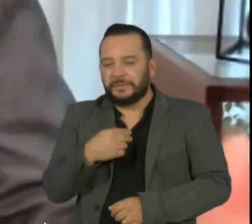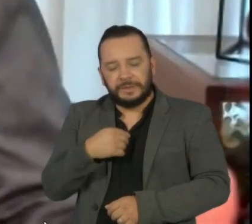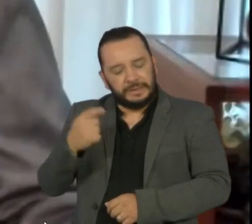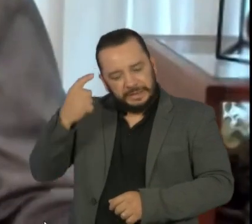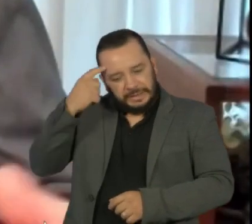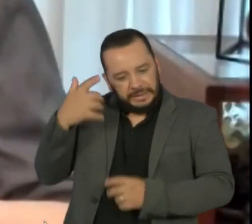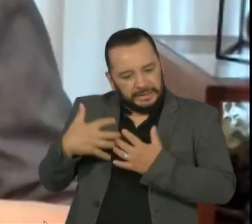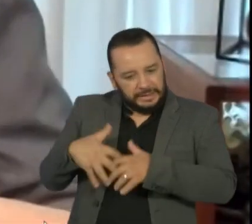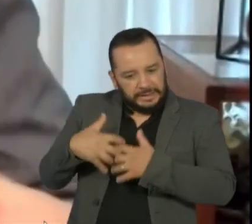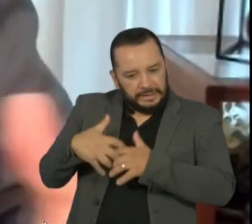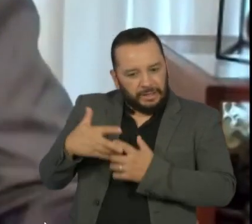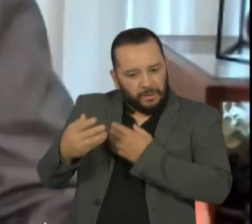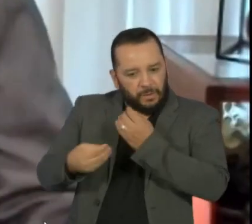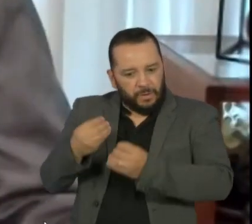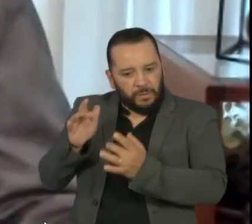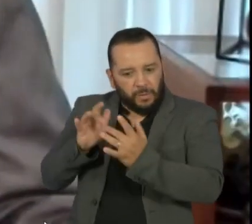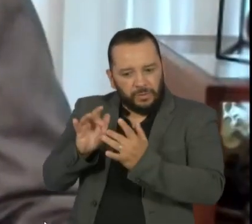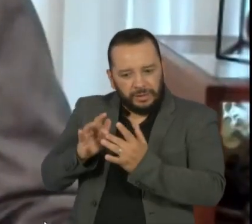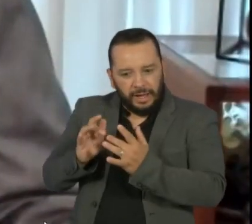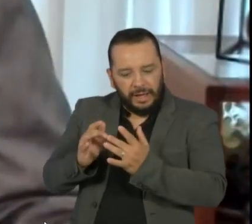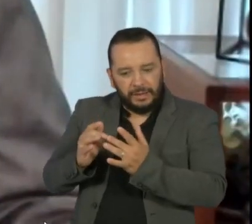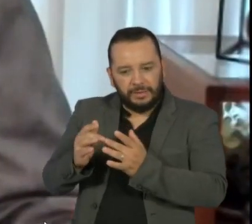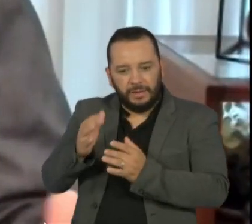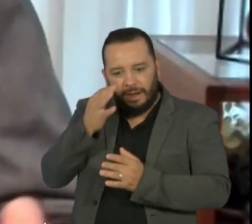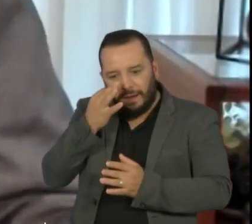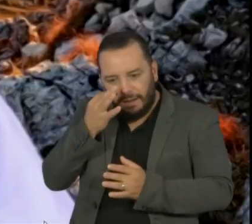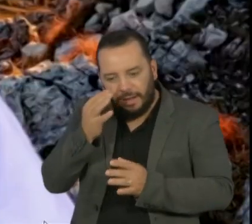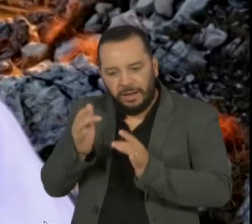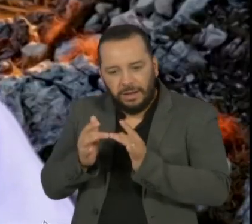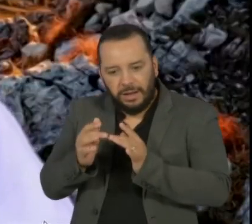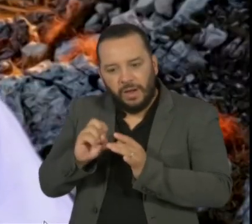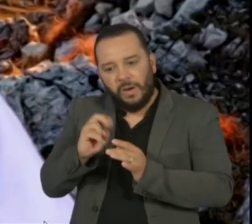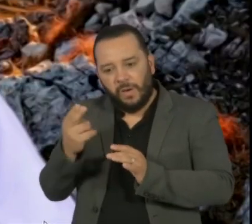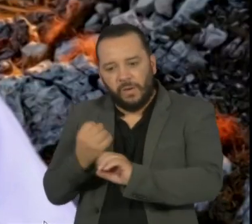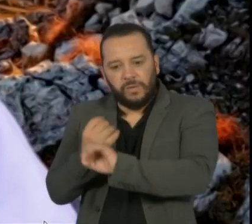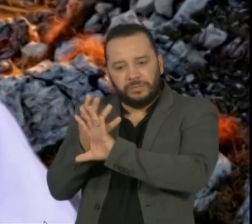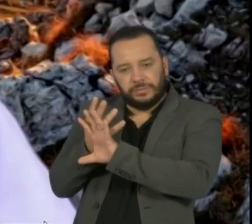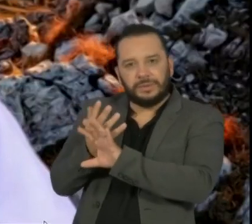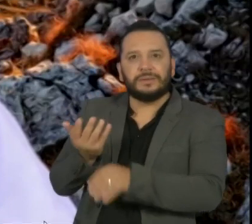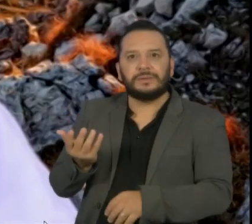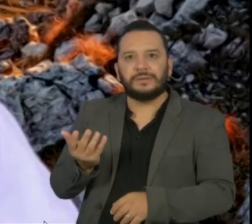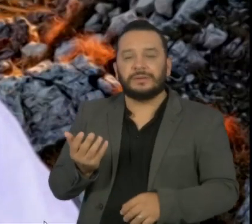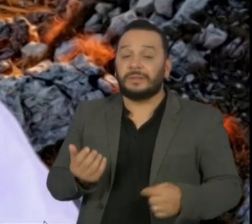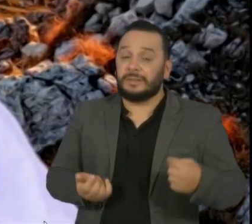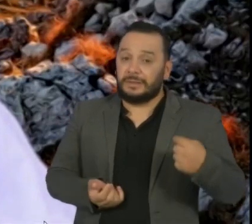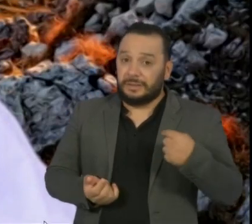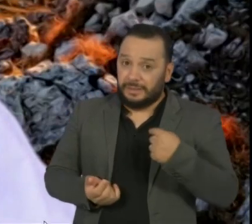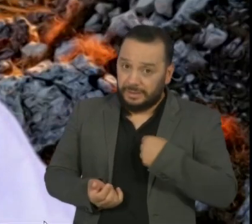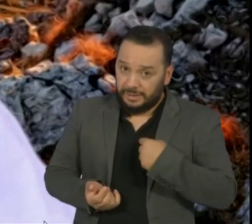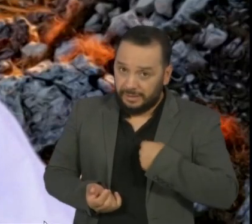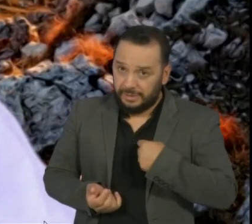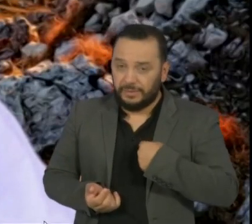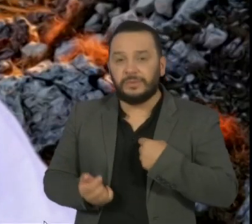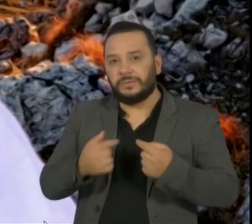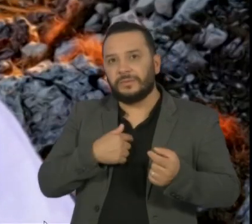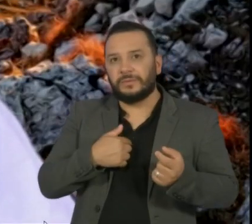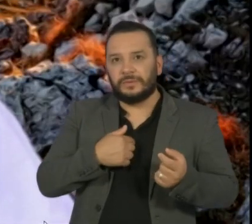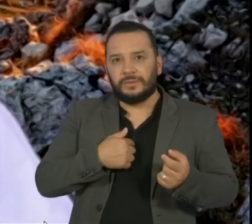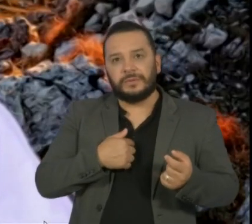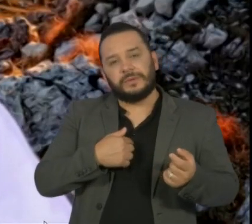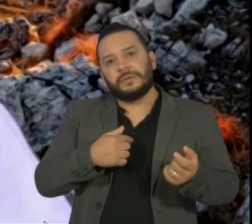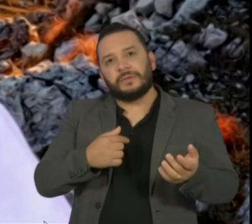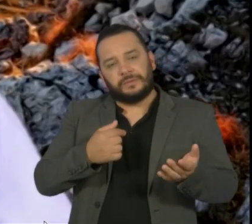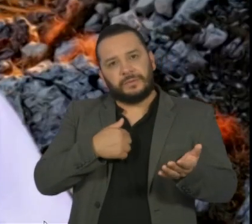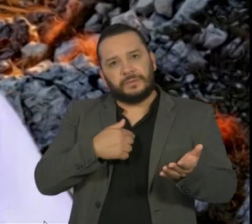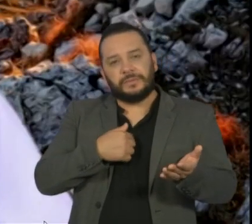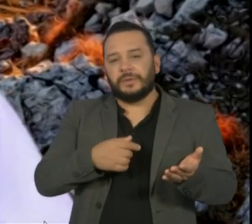relação a modos de contato, de convivência mais próxima. Se eu pudesse ficar bebendo vinho, tocando piano e lendo, eu passaria